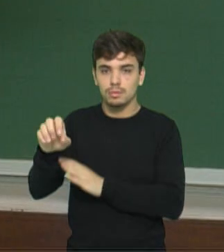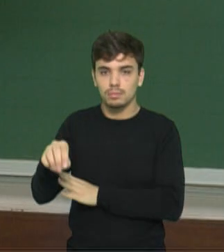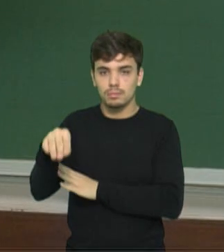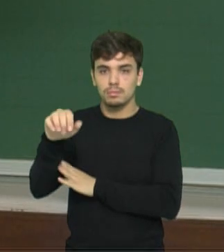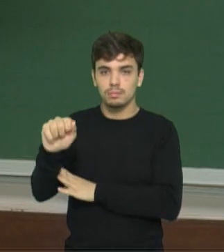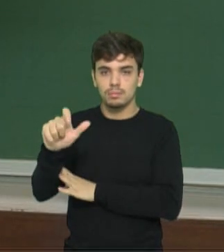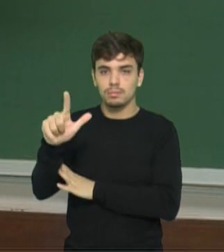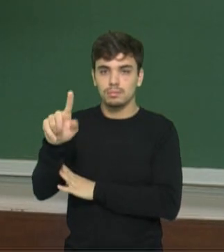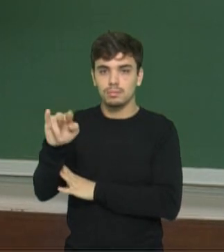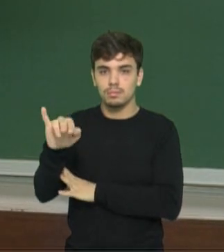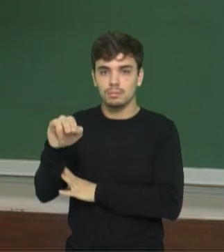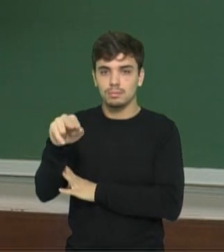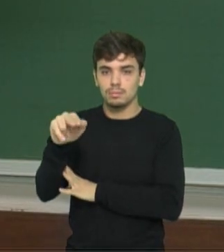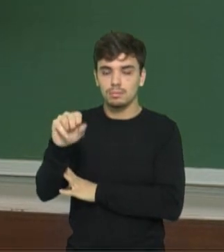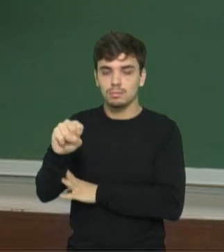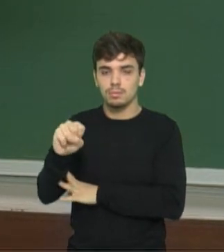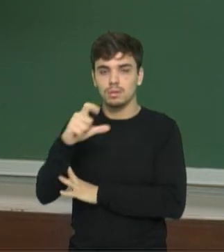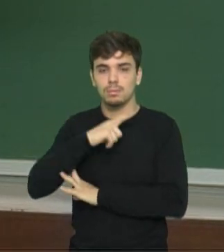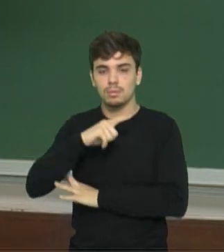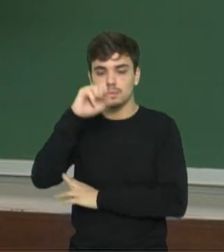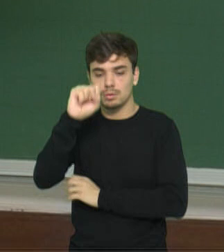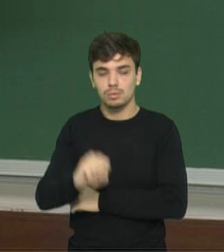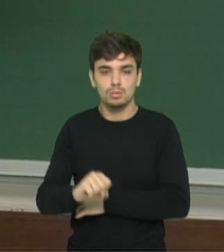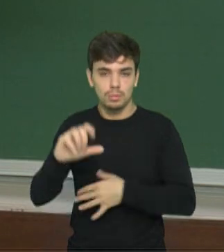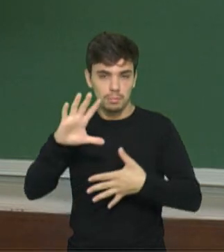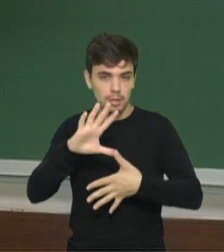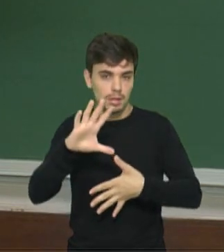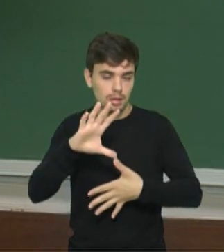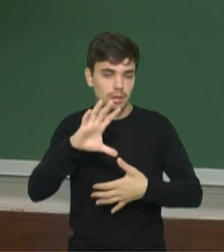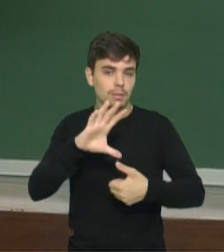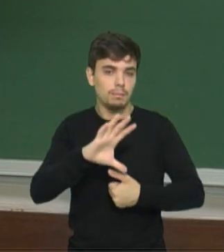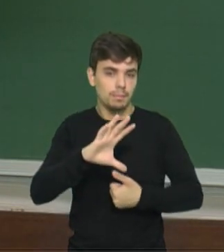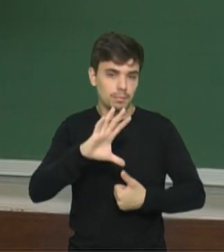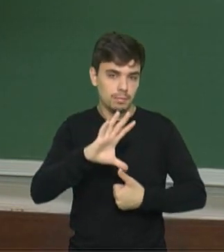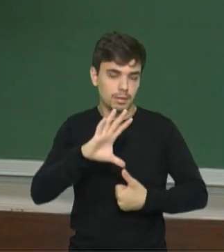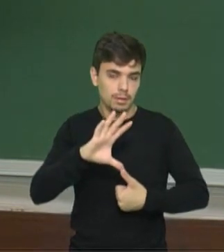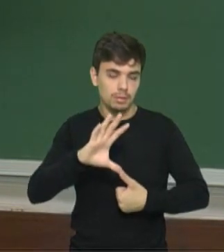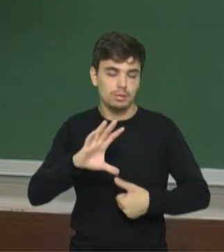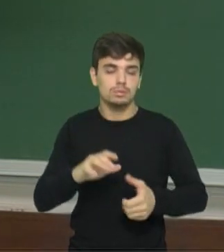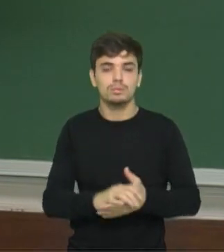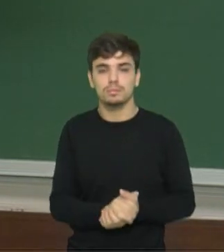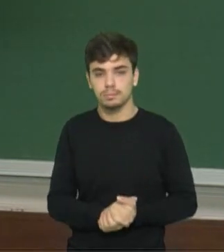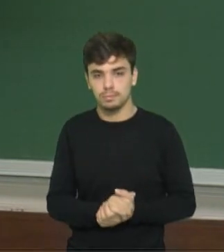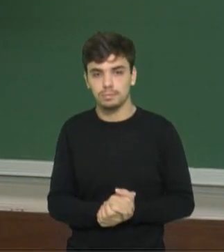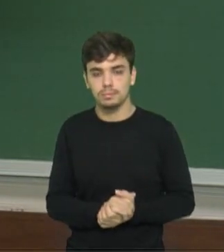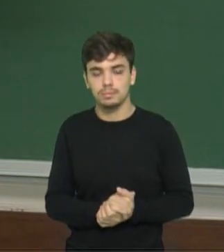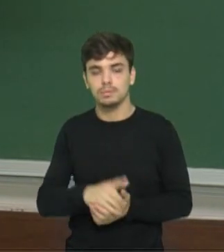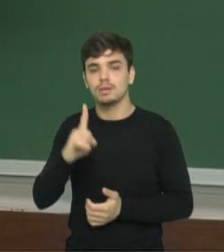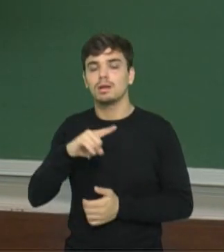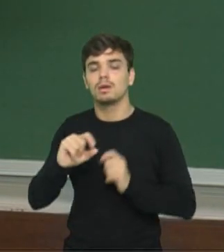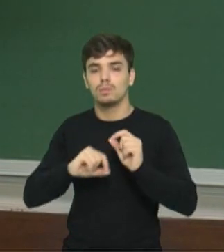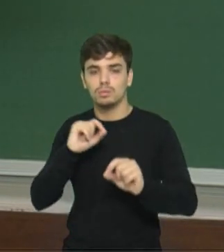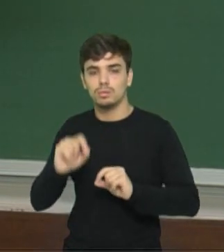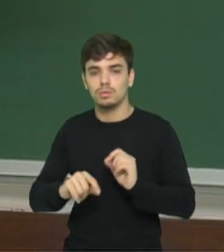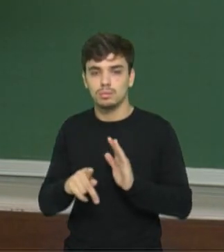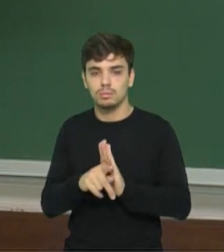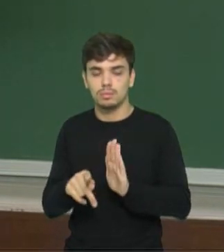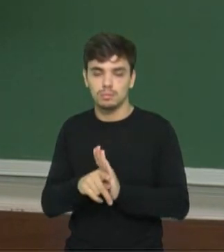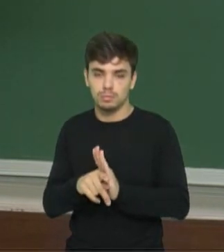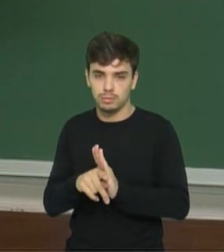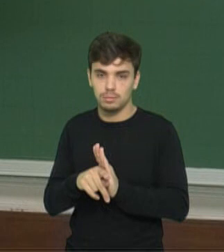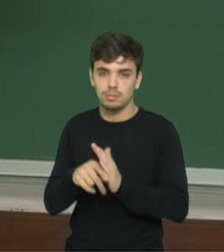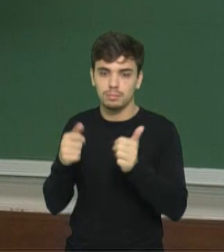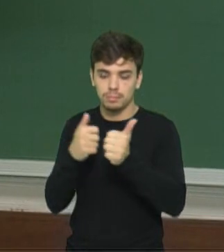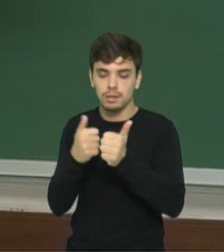As Malvinas ficam mais aqui ao sul da América do Sul, né? Vejam que a Inglaterra está aqui, então ela é geograficamente mais próxima